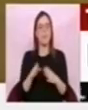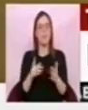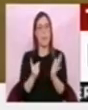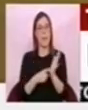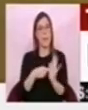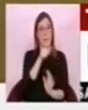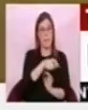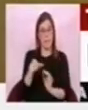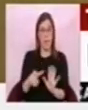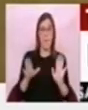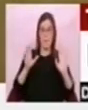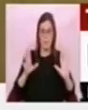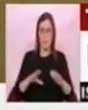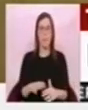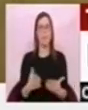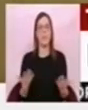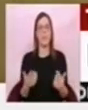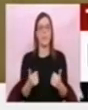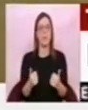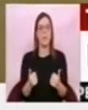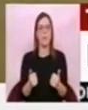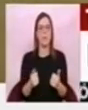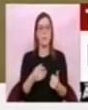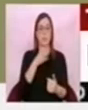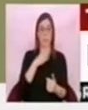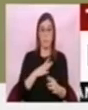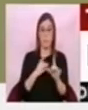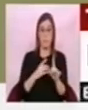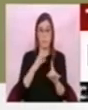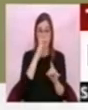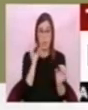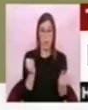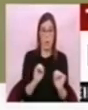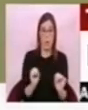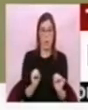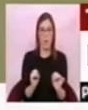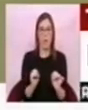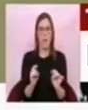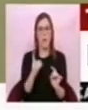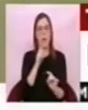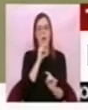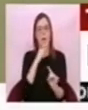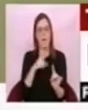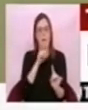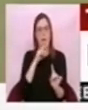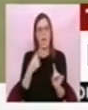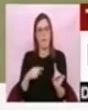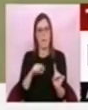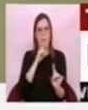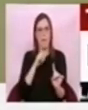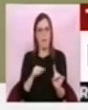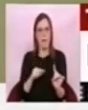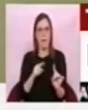às necessidades. Todavia, aquilo que se nos coloca, aliás, se não existissem, haveria uma capacidade